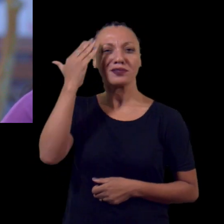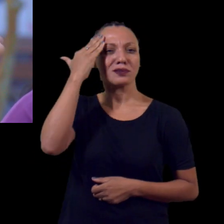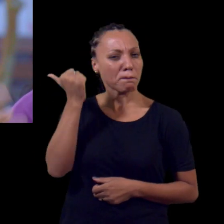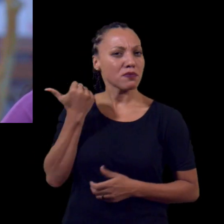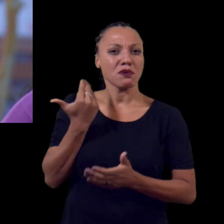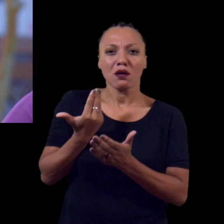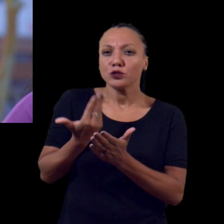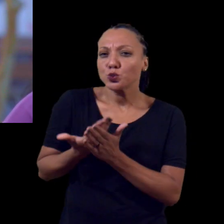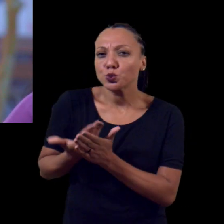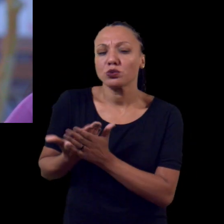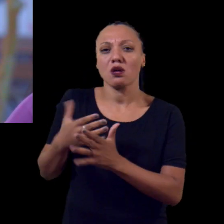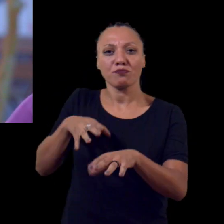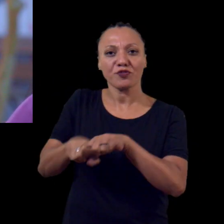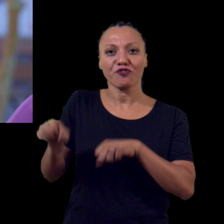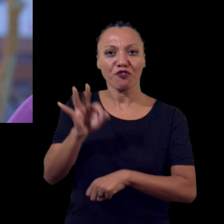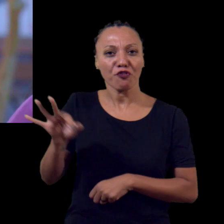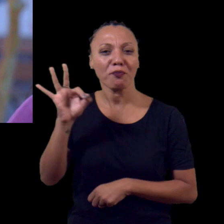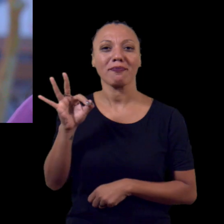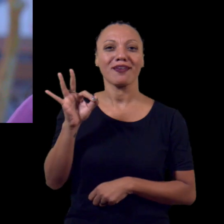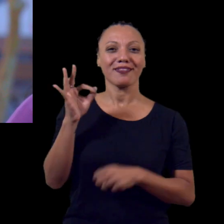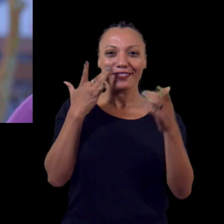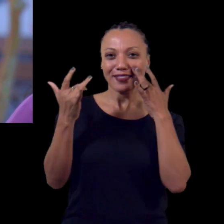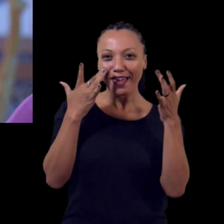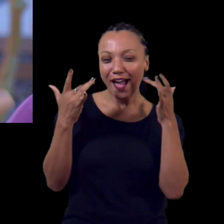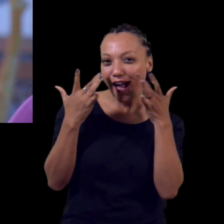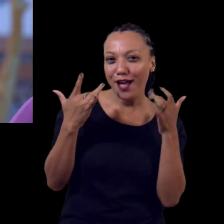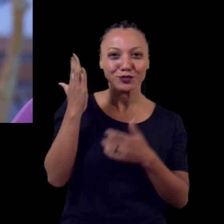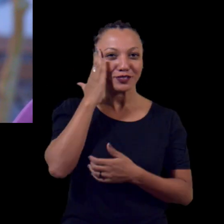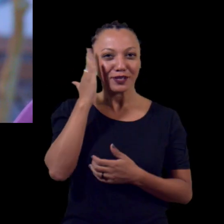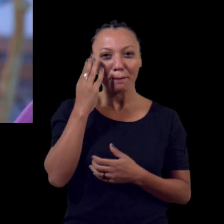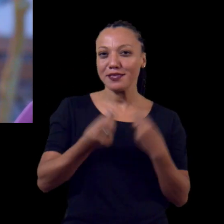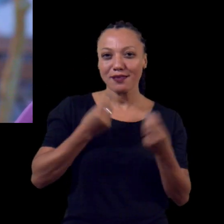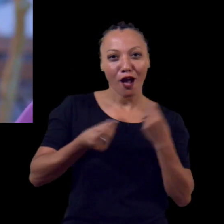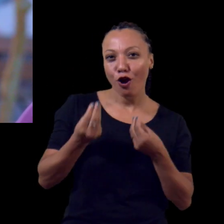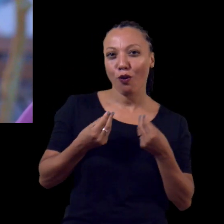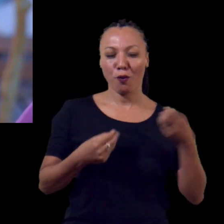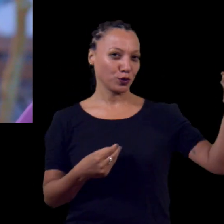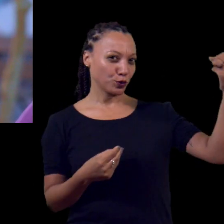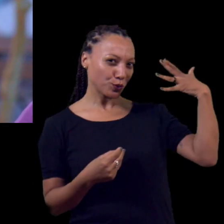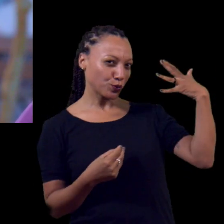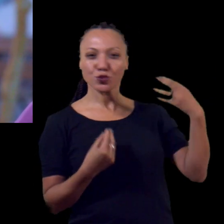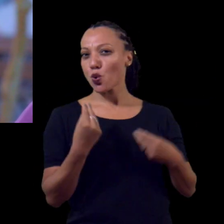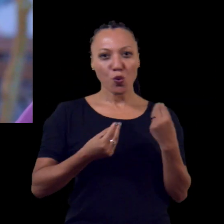como tinha que fazer o espetáculo, porque eu tinha estudado na faculdade, eu sabia como tinha que fazer, como iluminava,